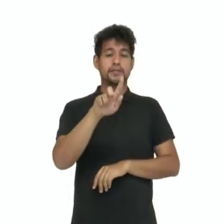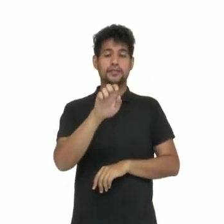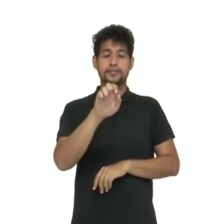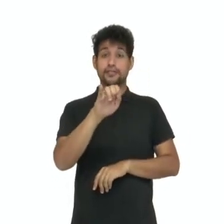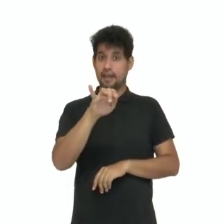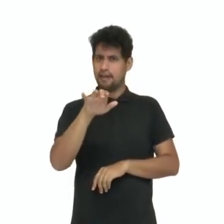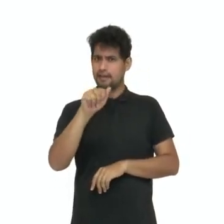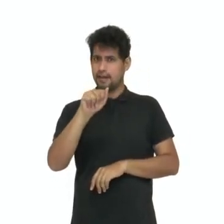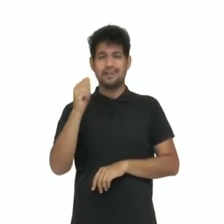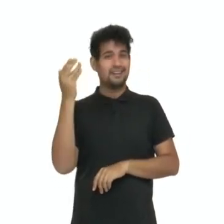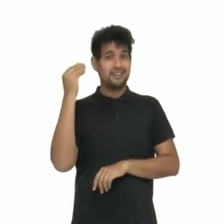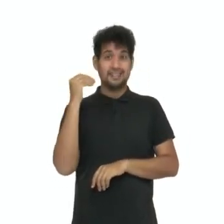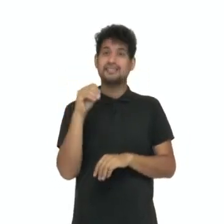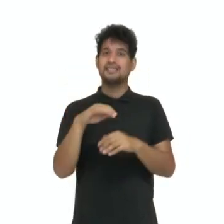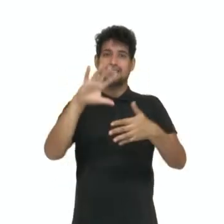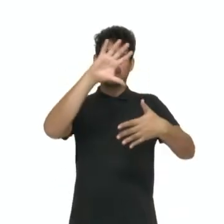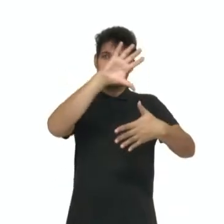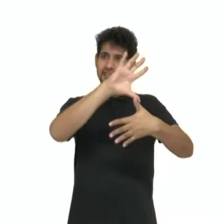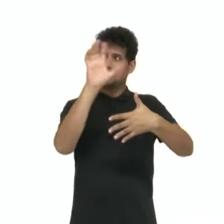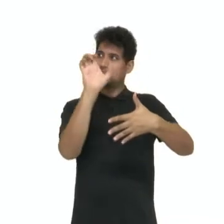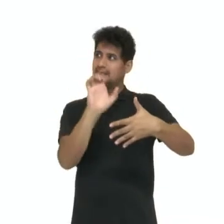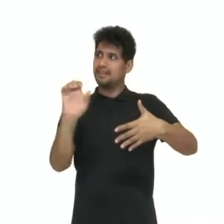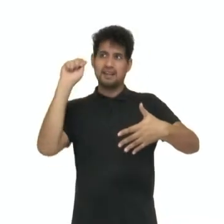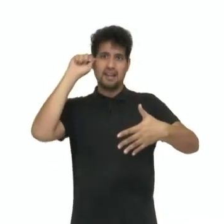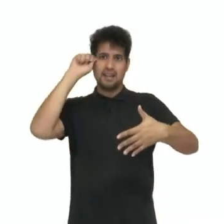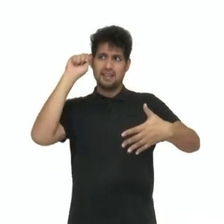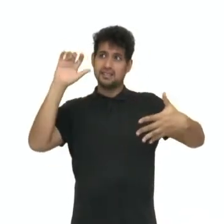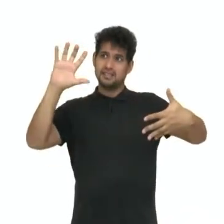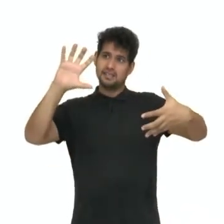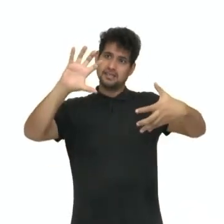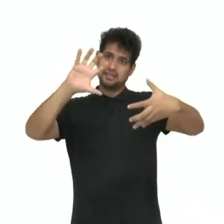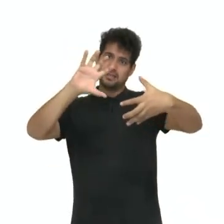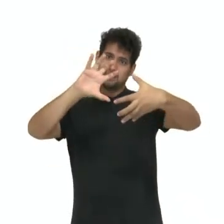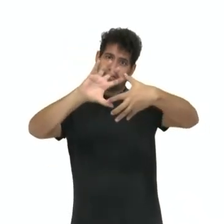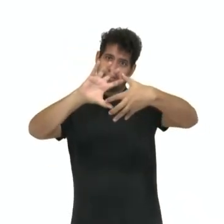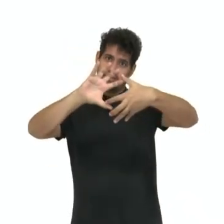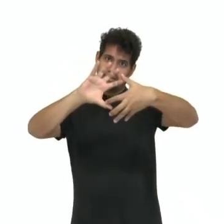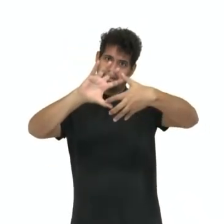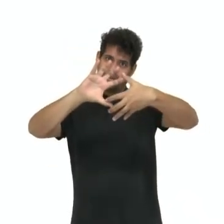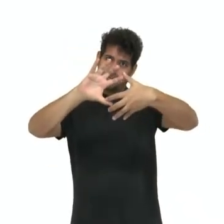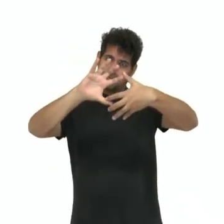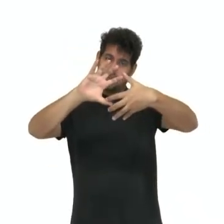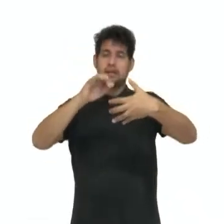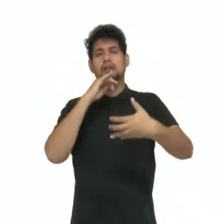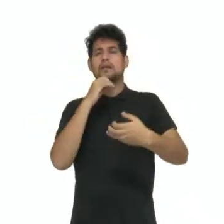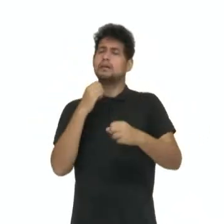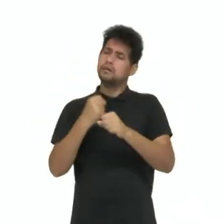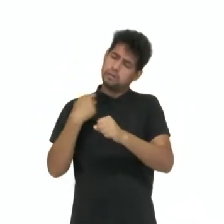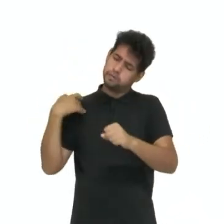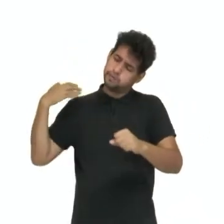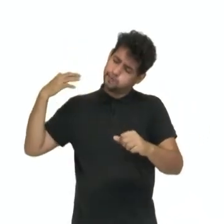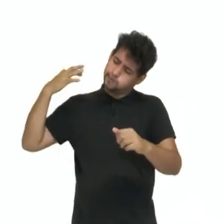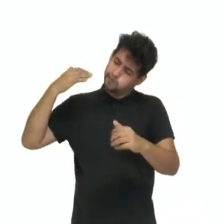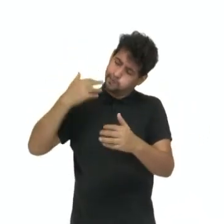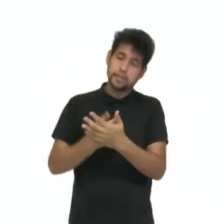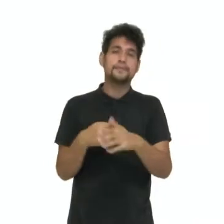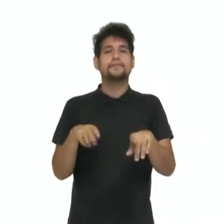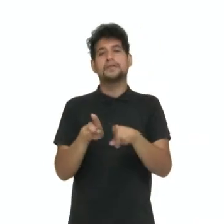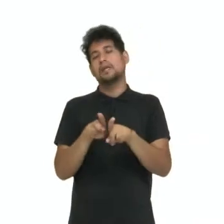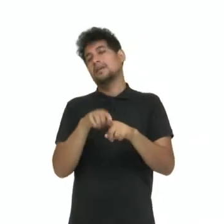palavra Pangeia significa toda a Terra. Então, à medida que, ao passar do tempo, né,